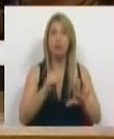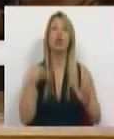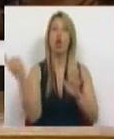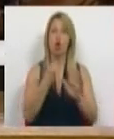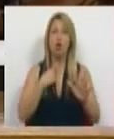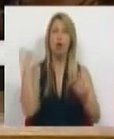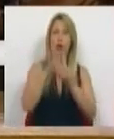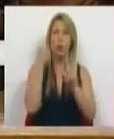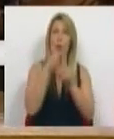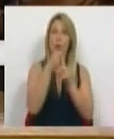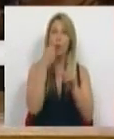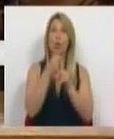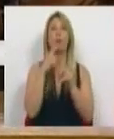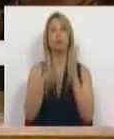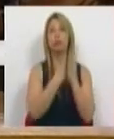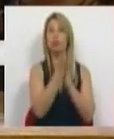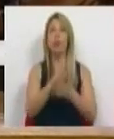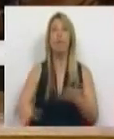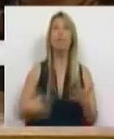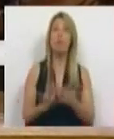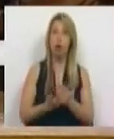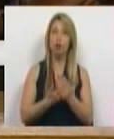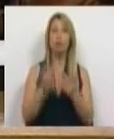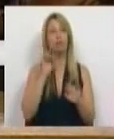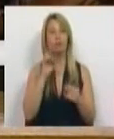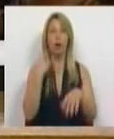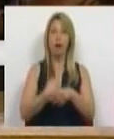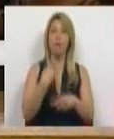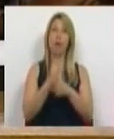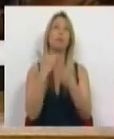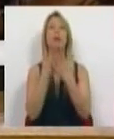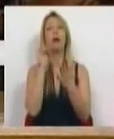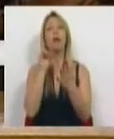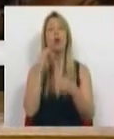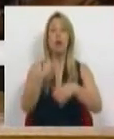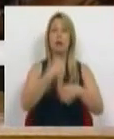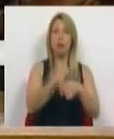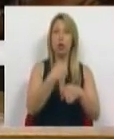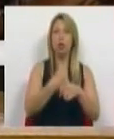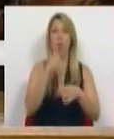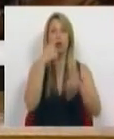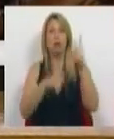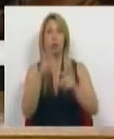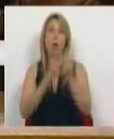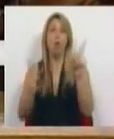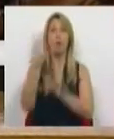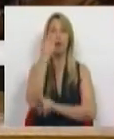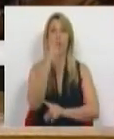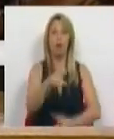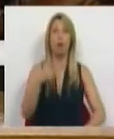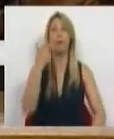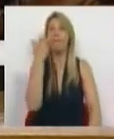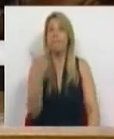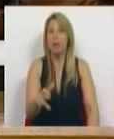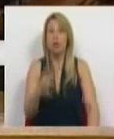que continuarão a revelar-se necessárias na valorização do trabalho e dos trabalhadores, no aumento do valor das reformas e pensões, no apoio